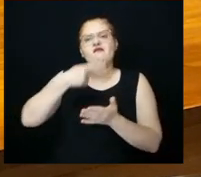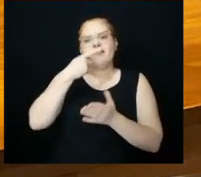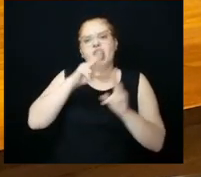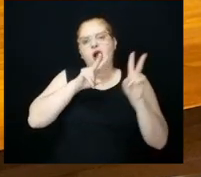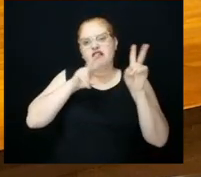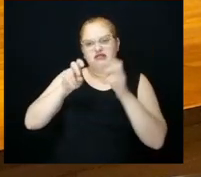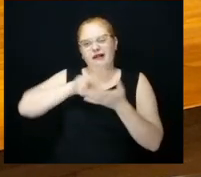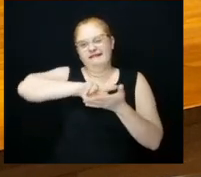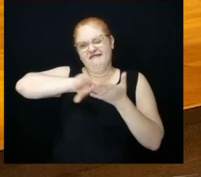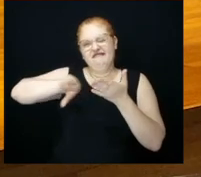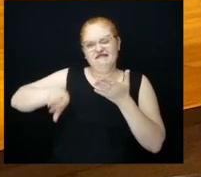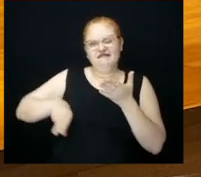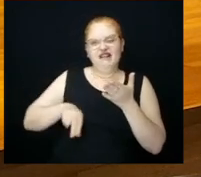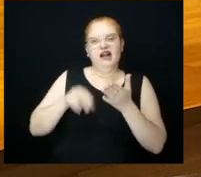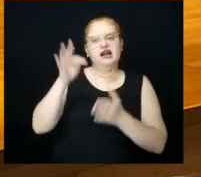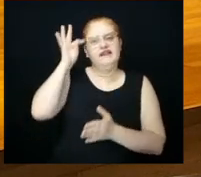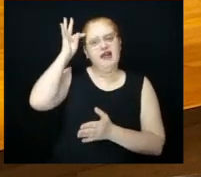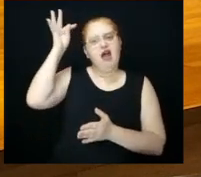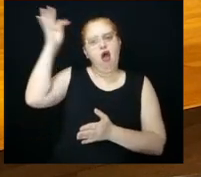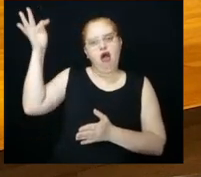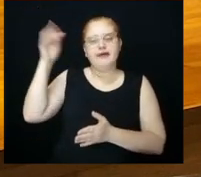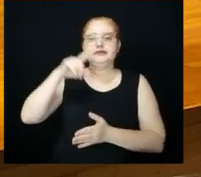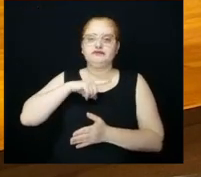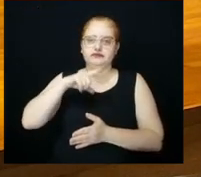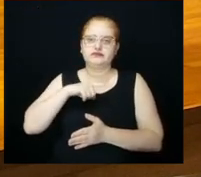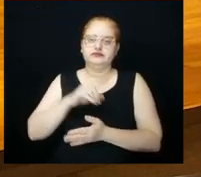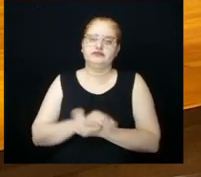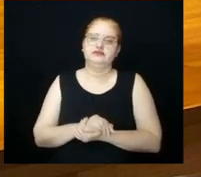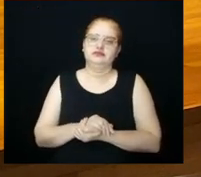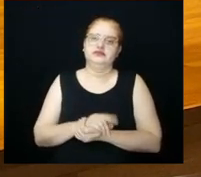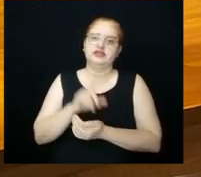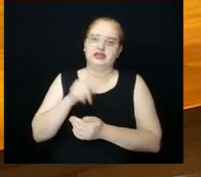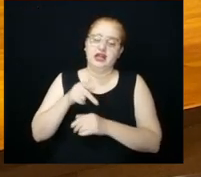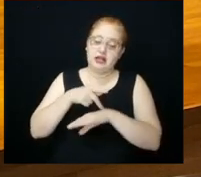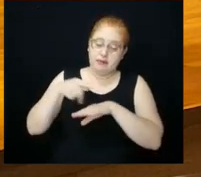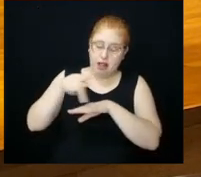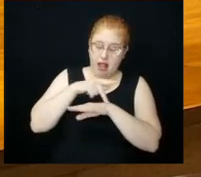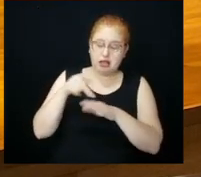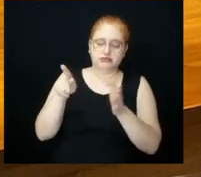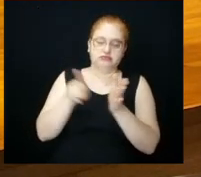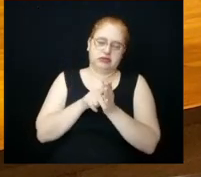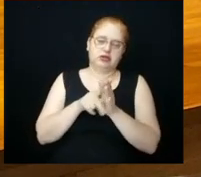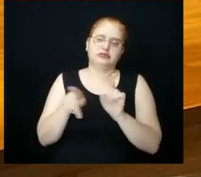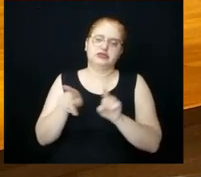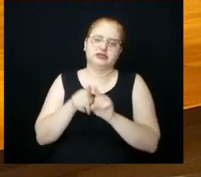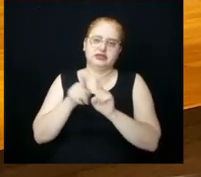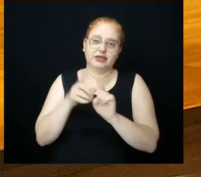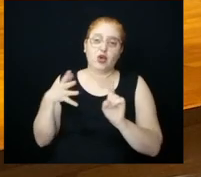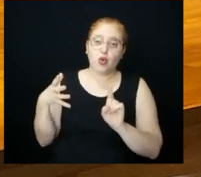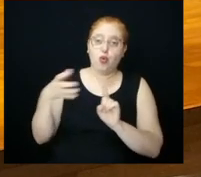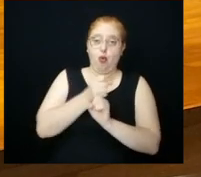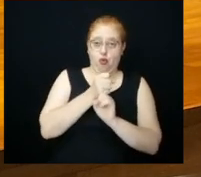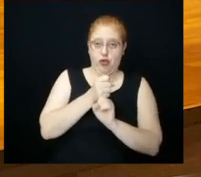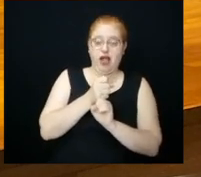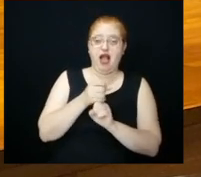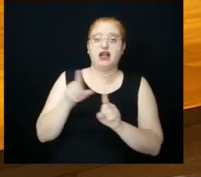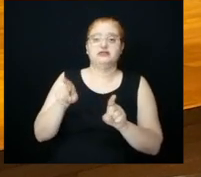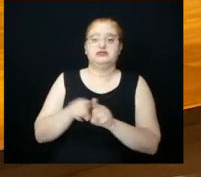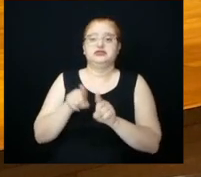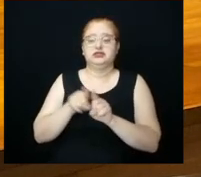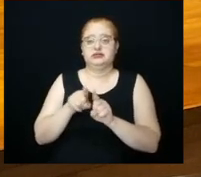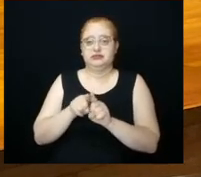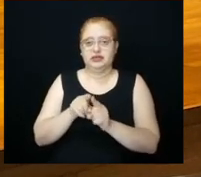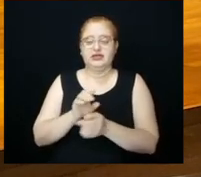Enfim, vários teóricos que são desses países que foram também colonizados, que moram o